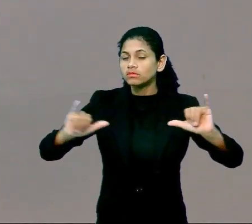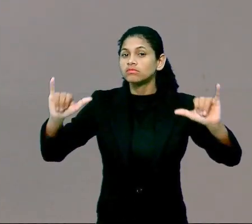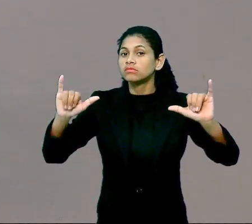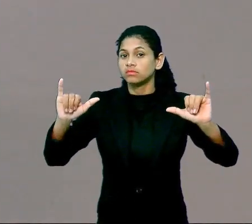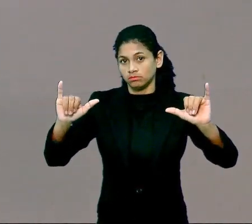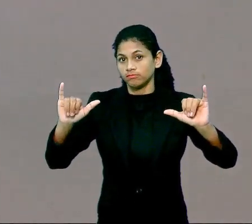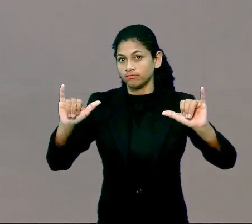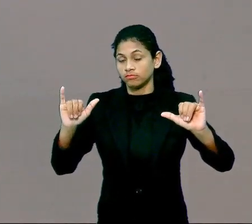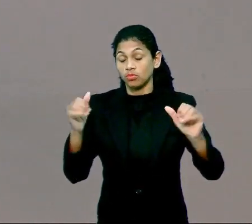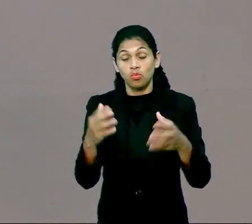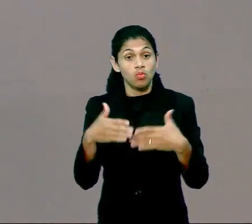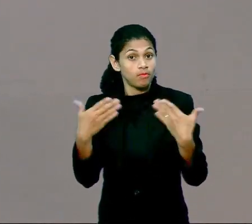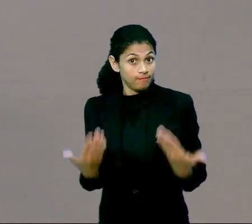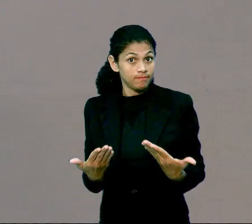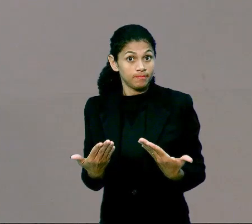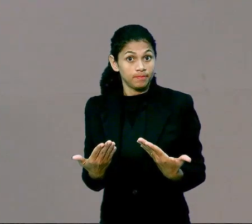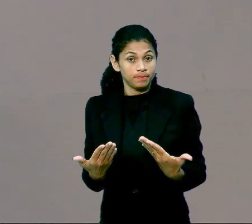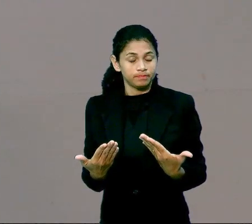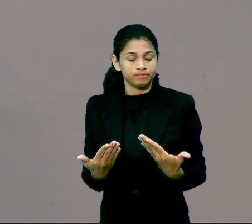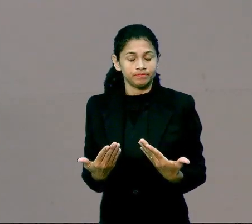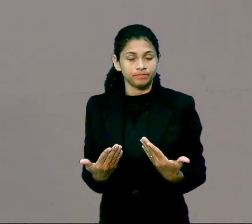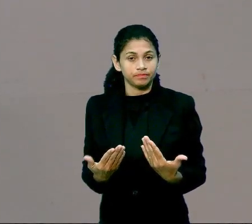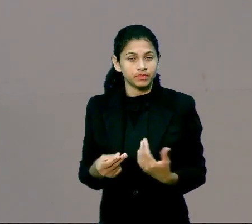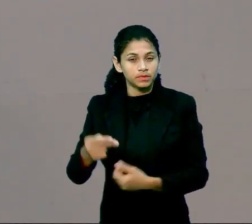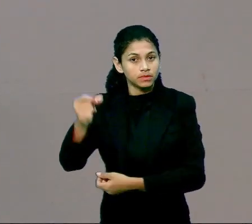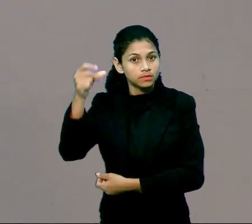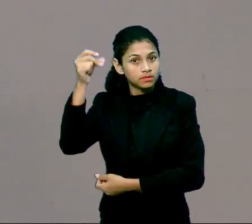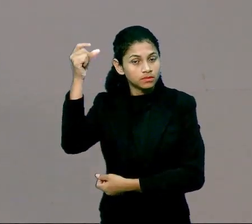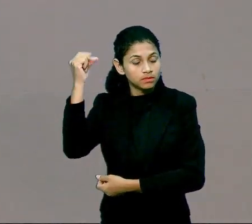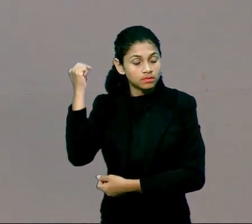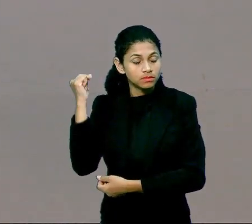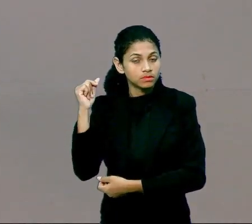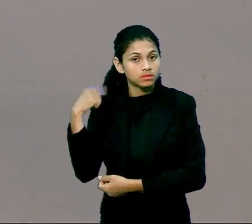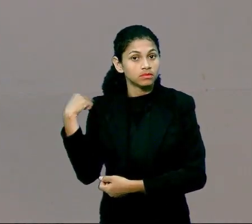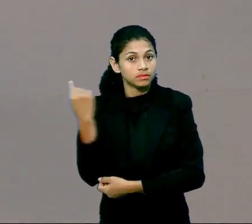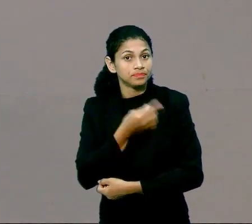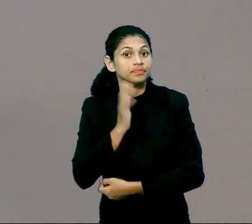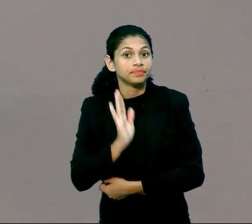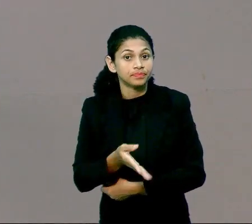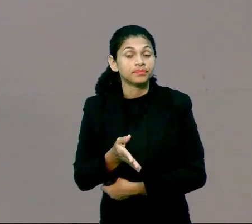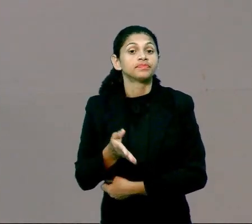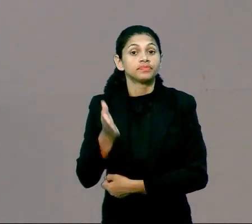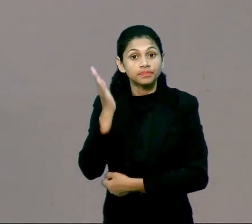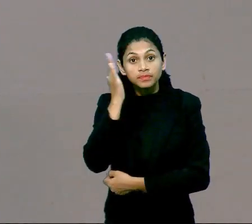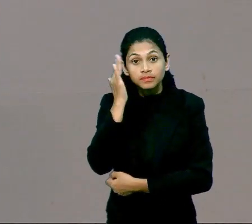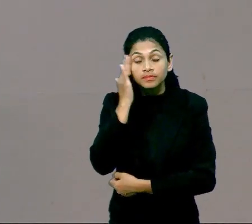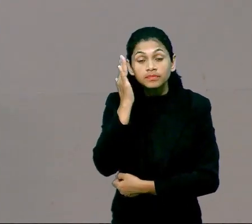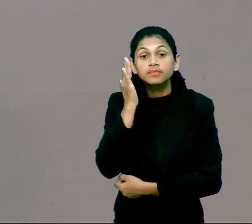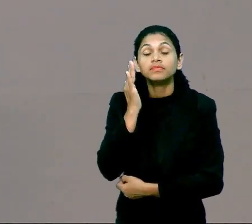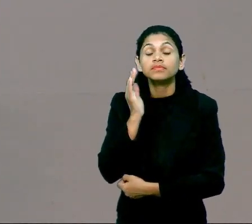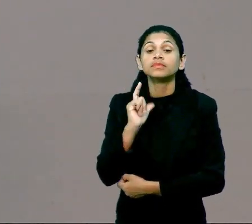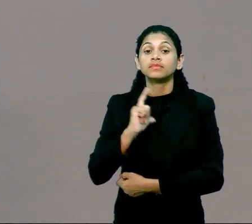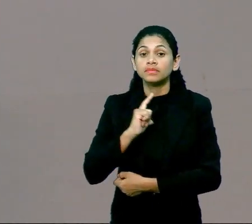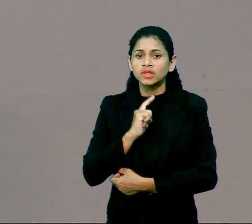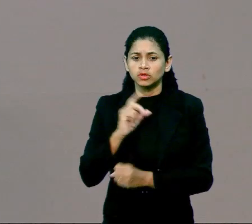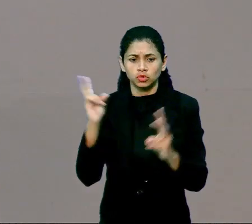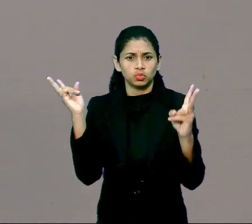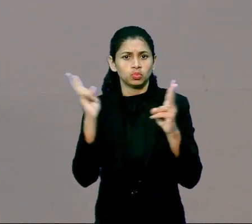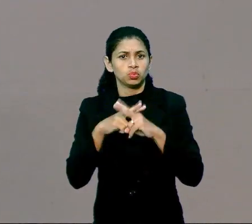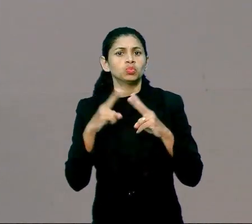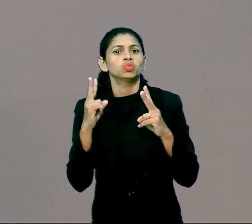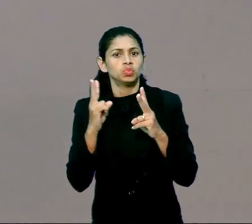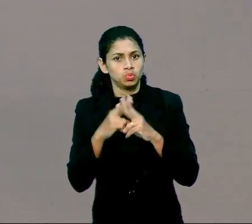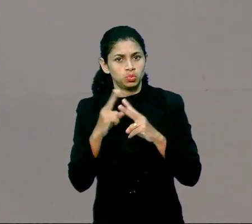gente já sabe que a luta tinha essa vertente um pouco do combate, guerra, porém também era tido